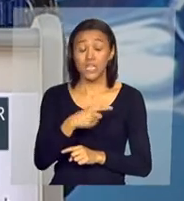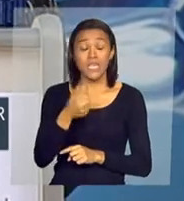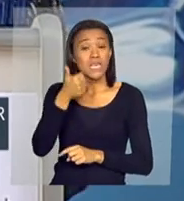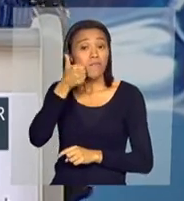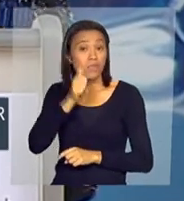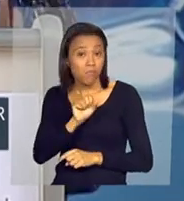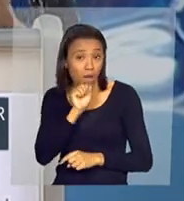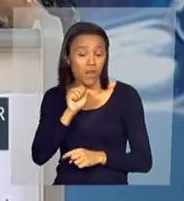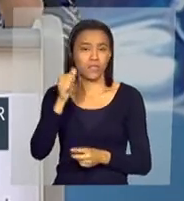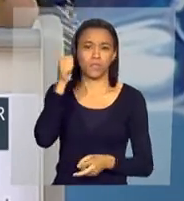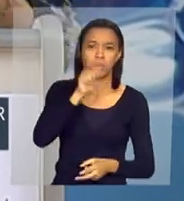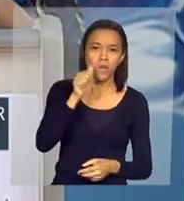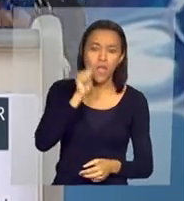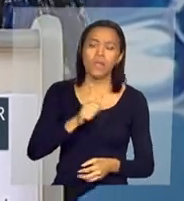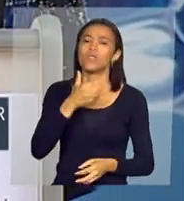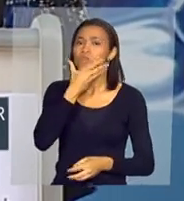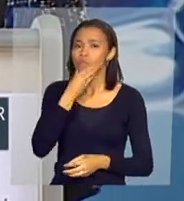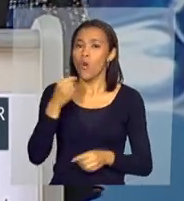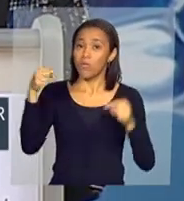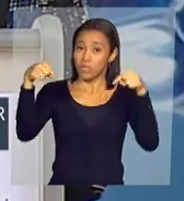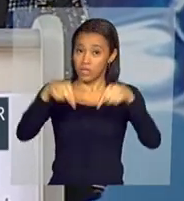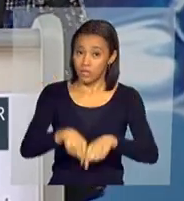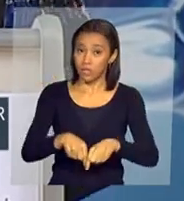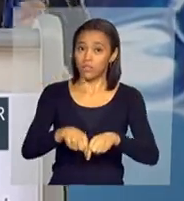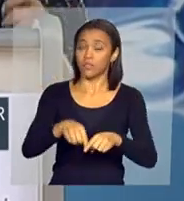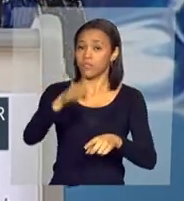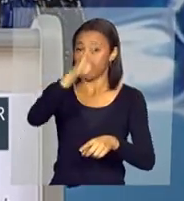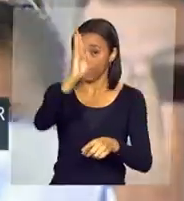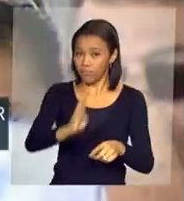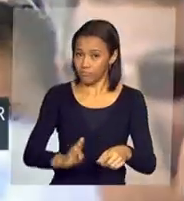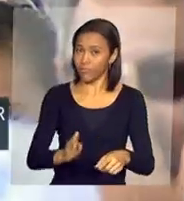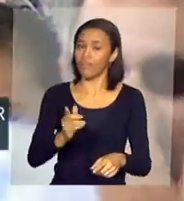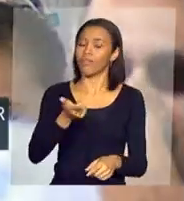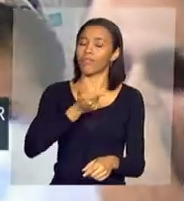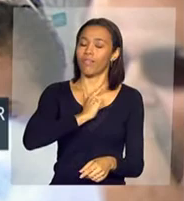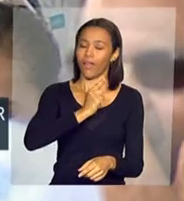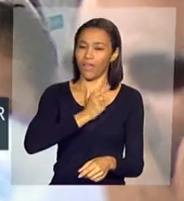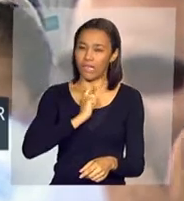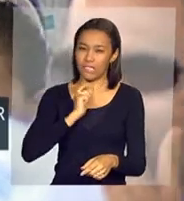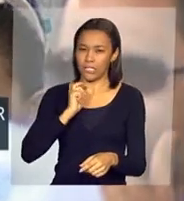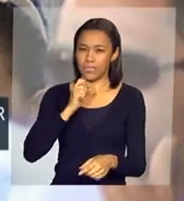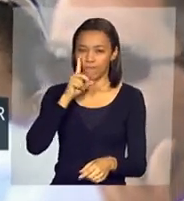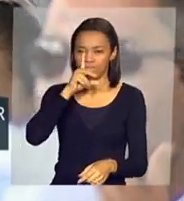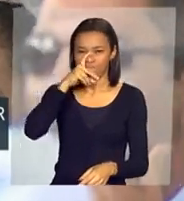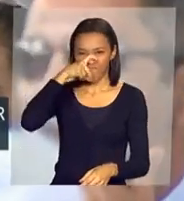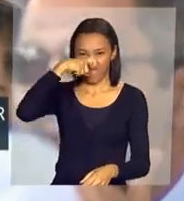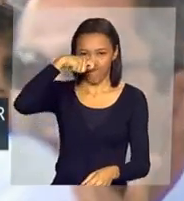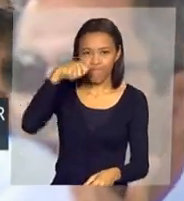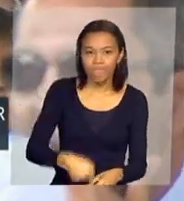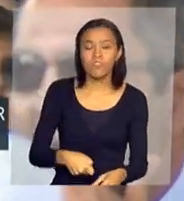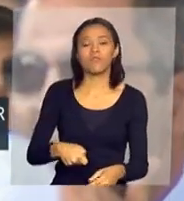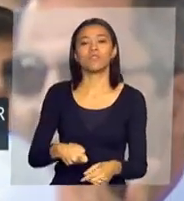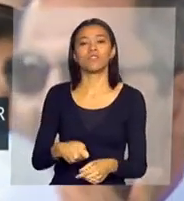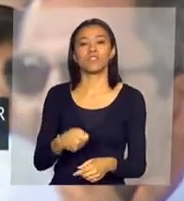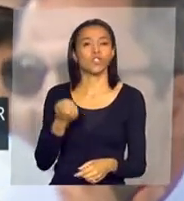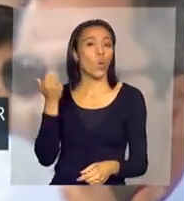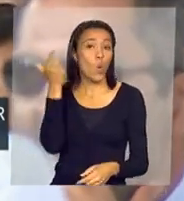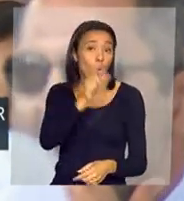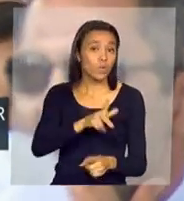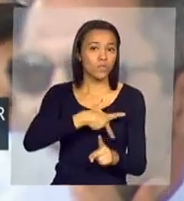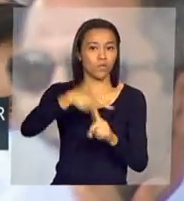as mulheres e que os homens desse país têm essa teimosia de superar